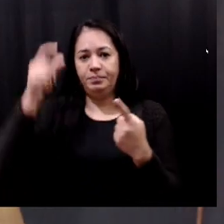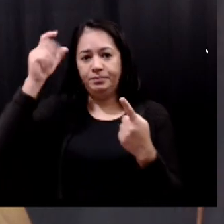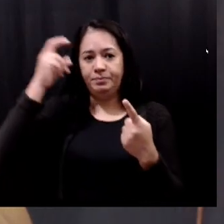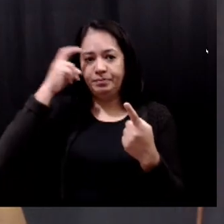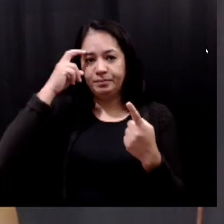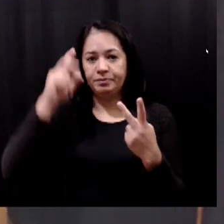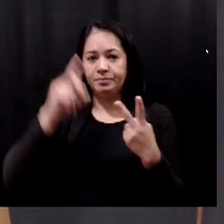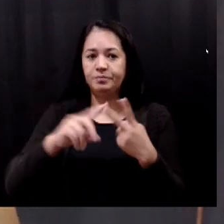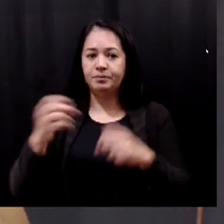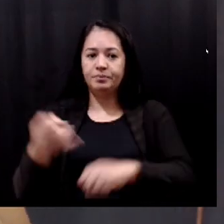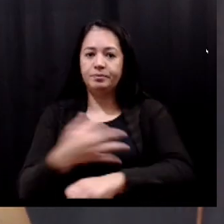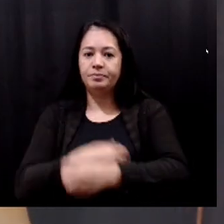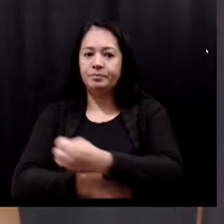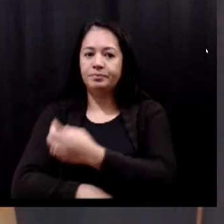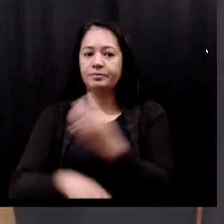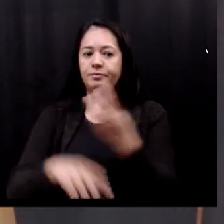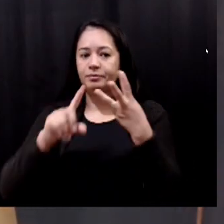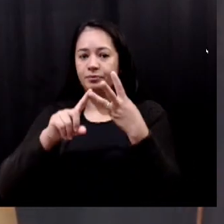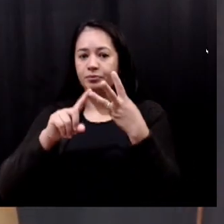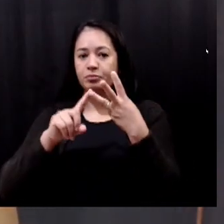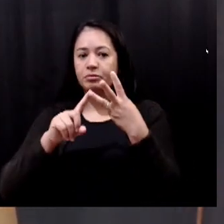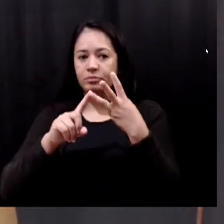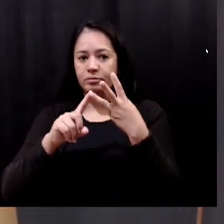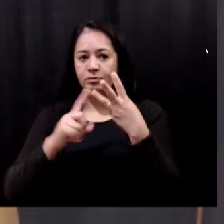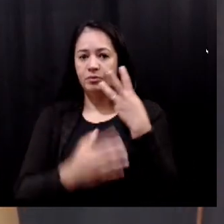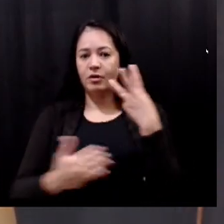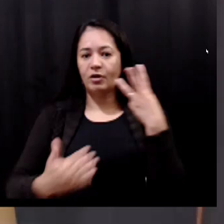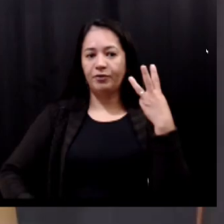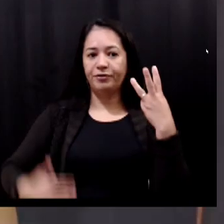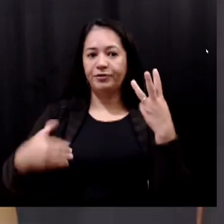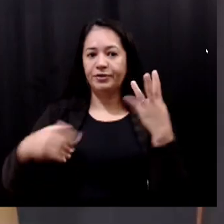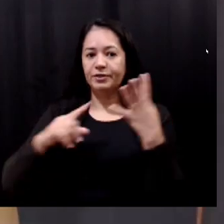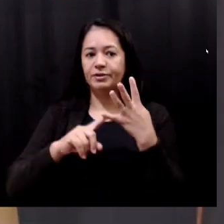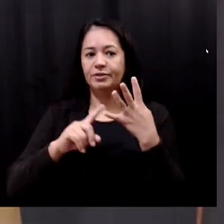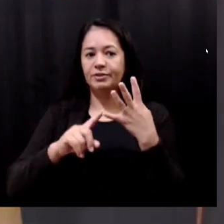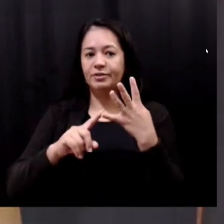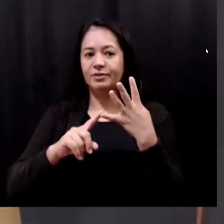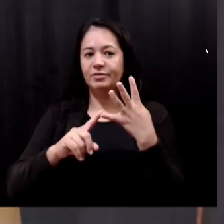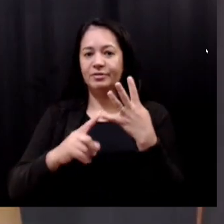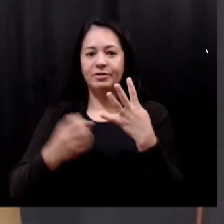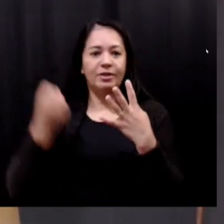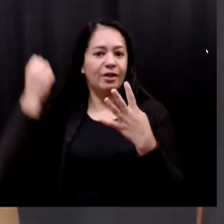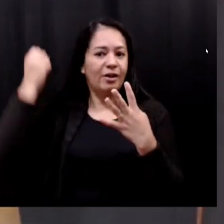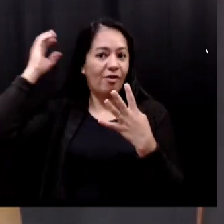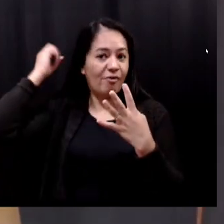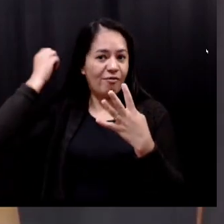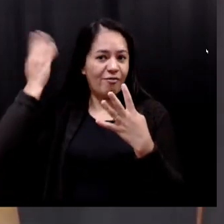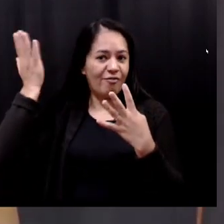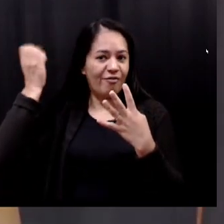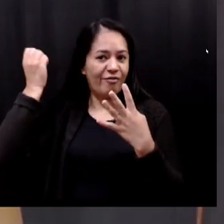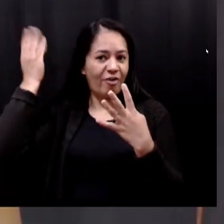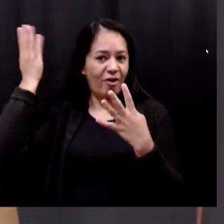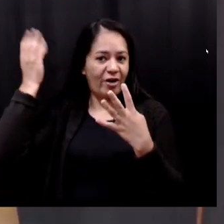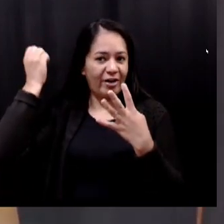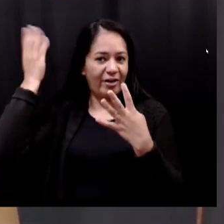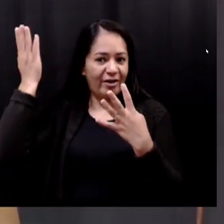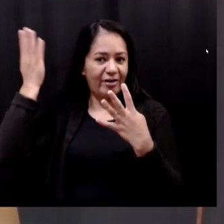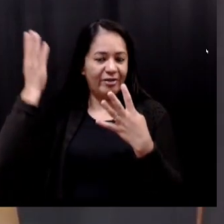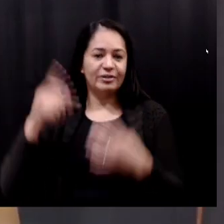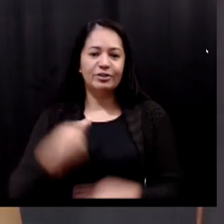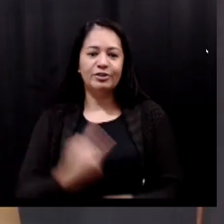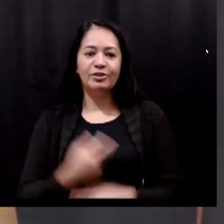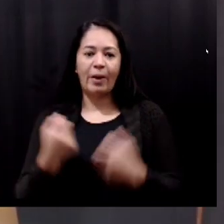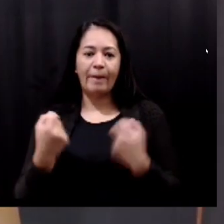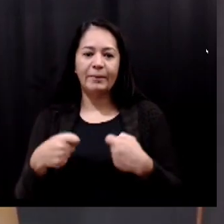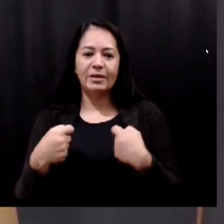emoções, a gente tem o nosso corpo físico e a gente tem aqui o que está fora de nós, né. Então, a gente precisa sempre